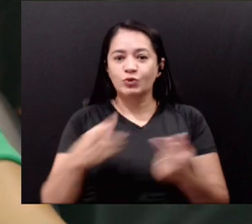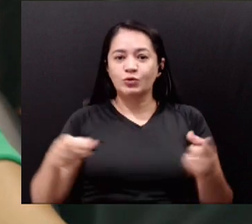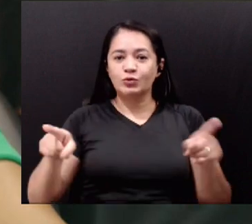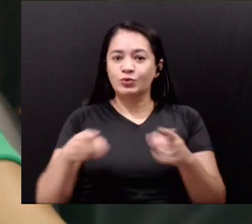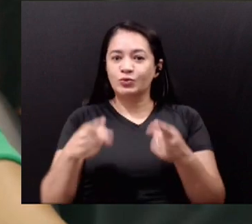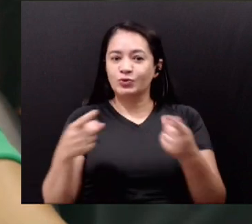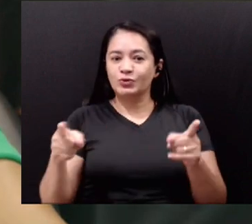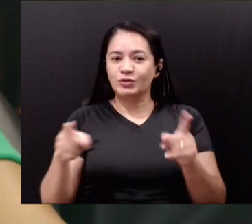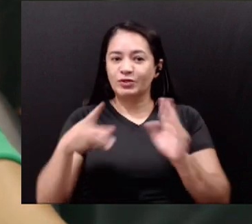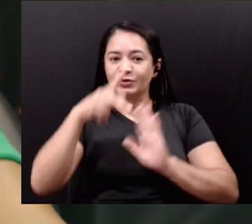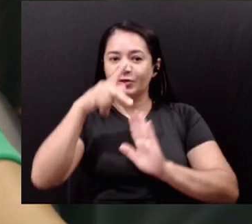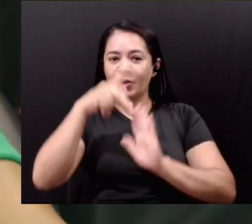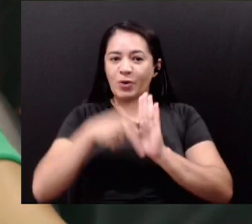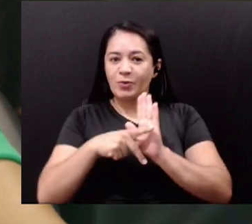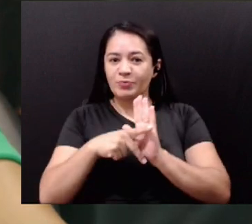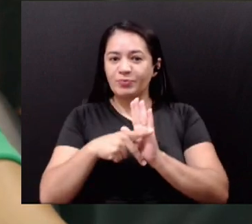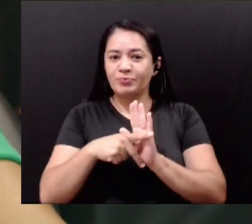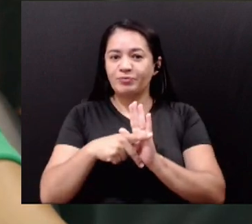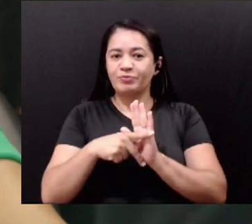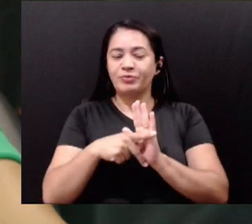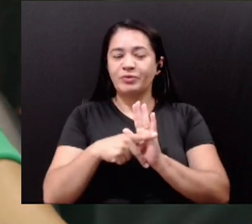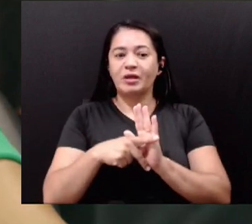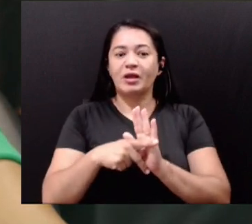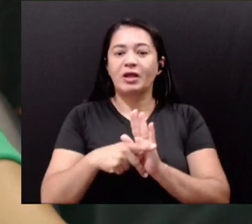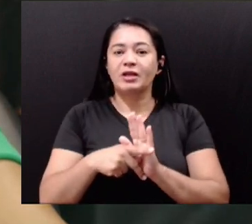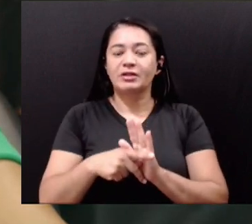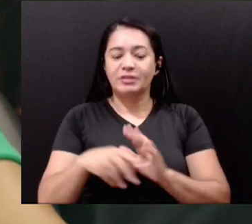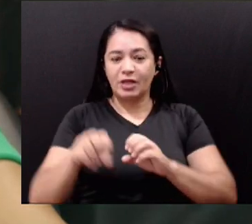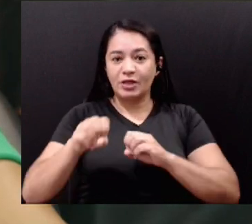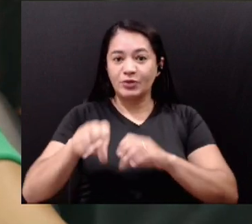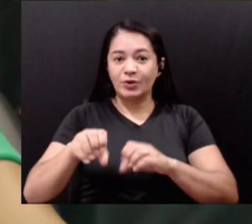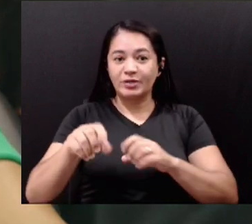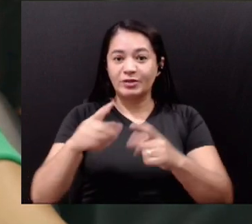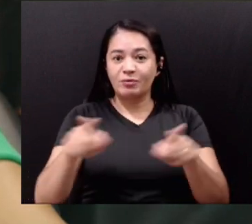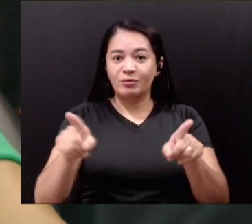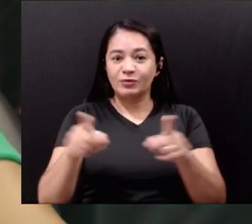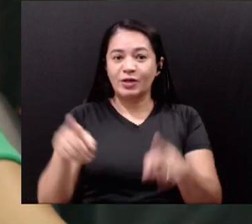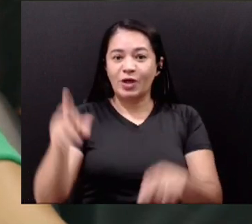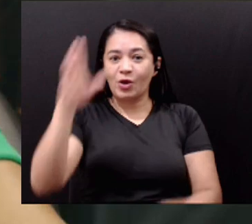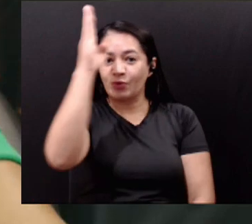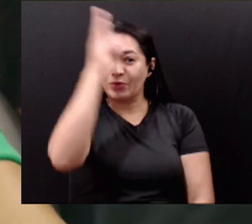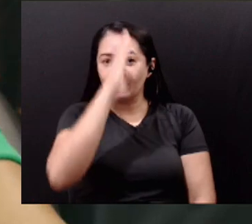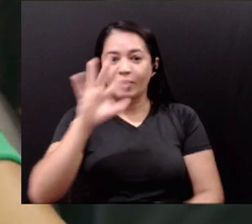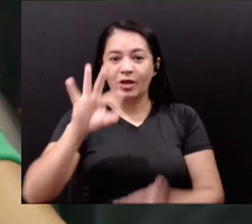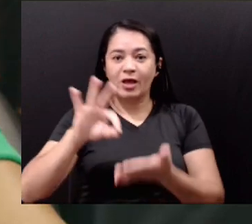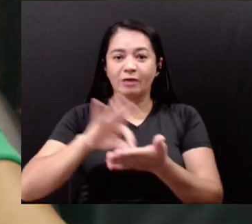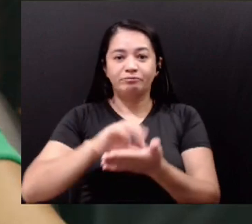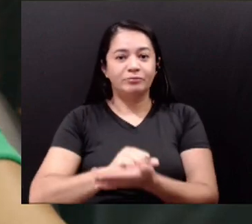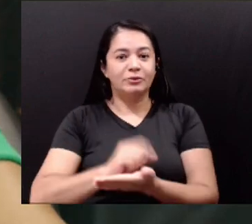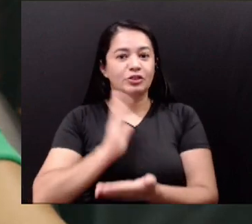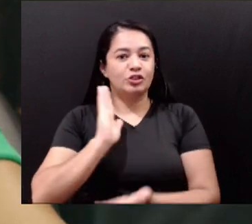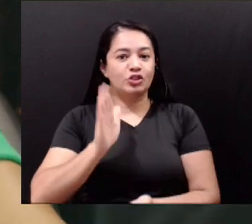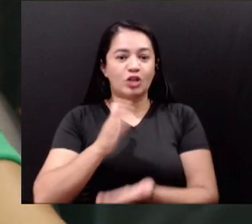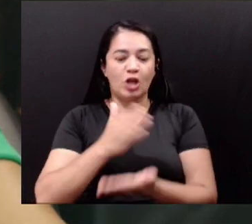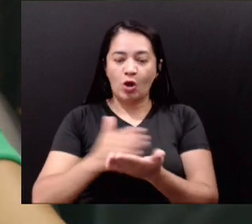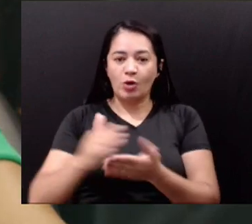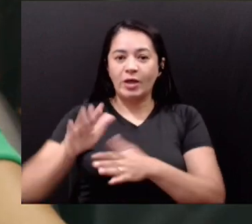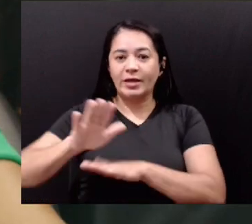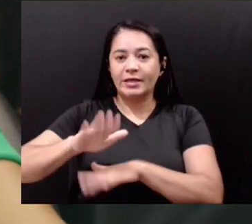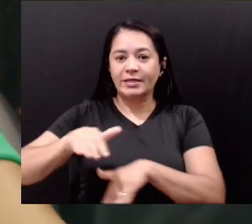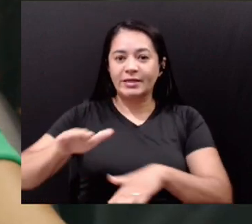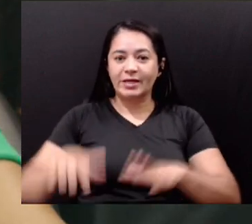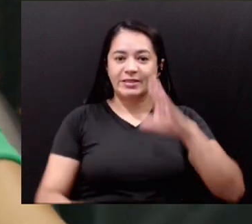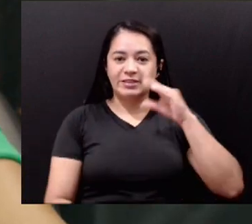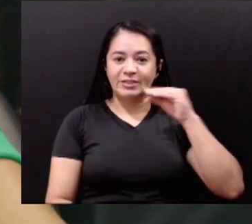Guri, maior programa de educação musical do Brasil, está com matrículas abertas para crianças, adolescentes e adultos aqui